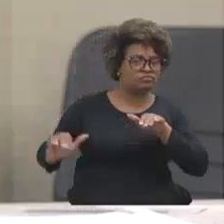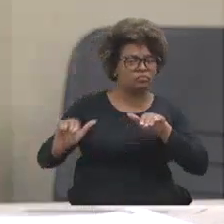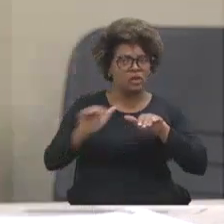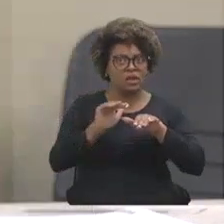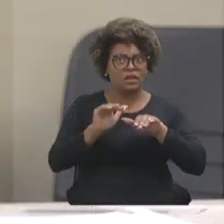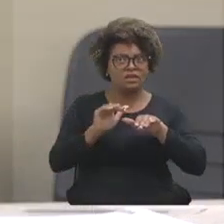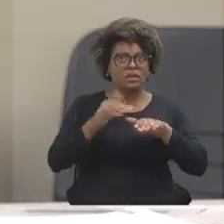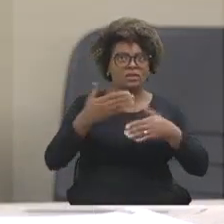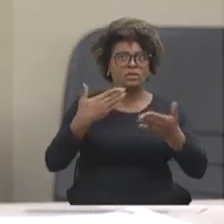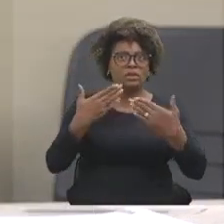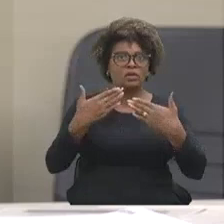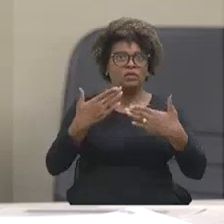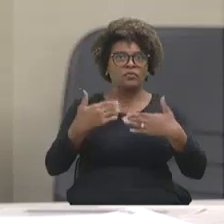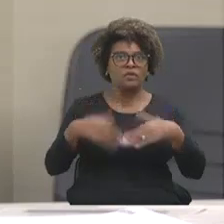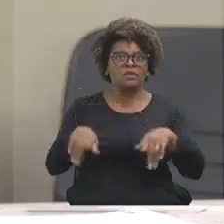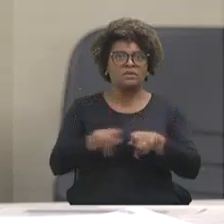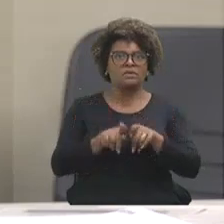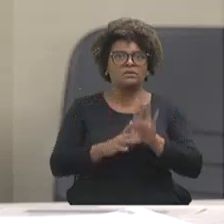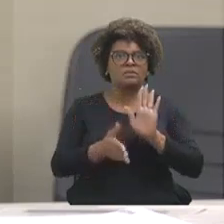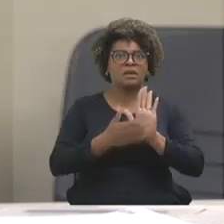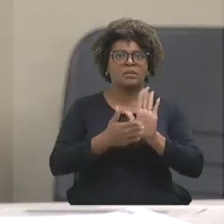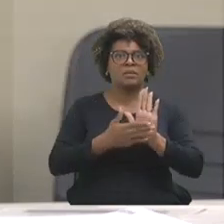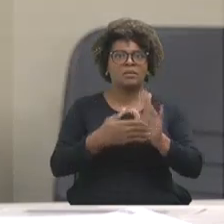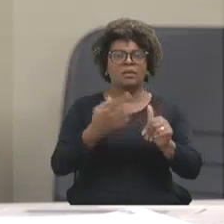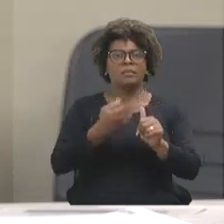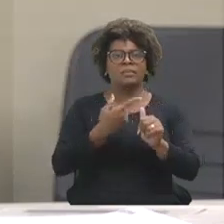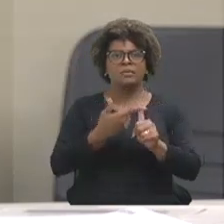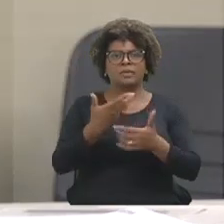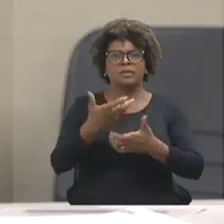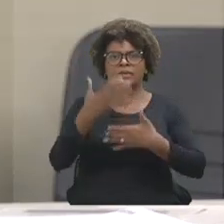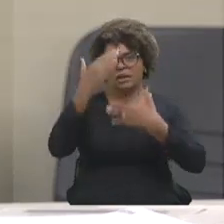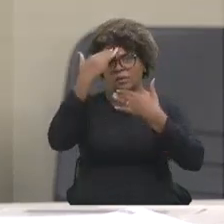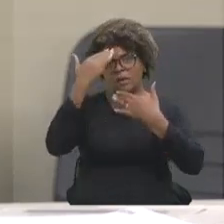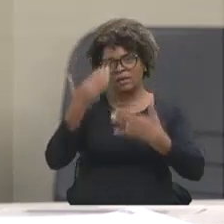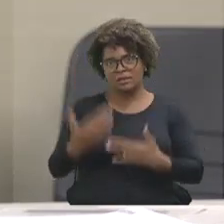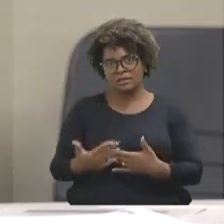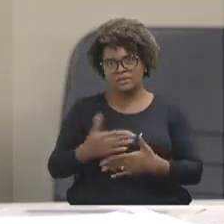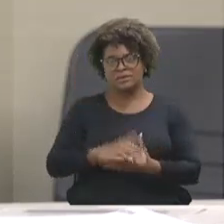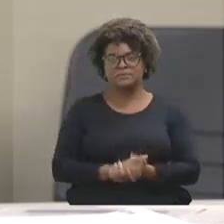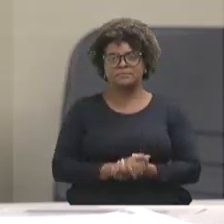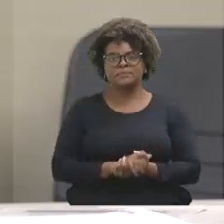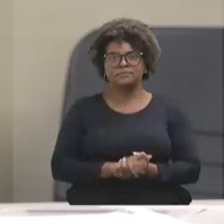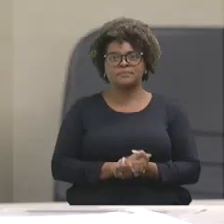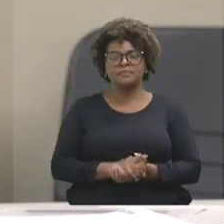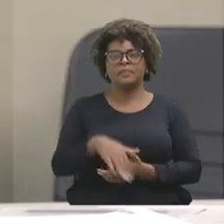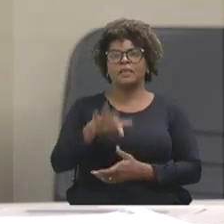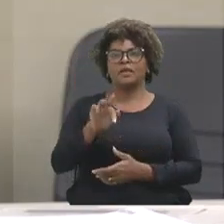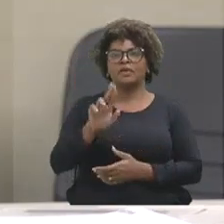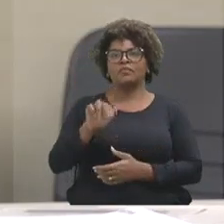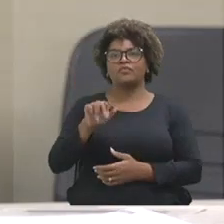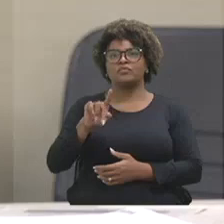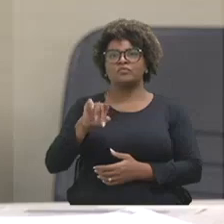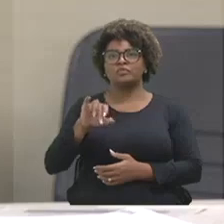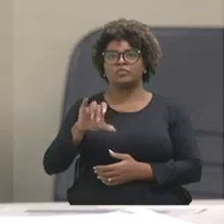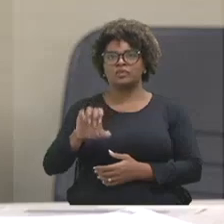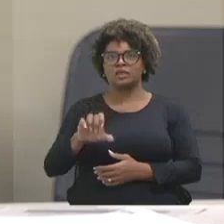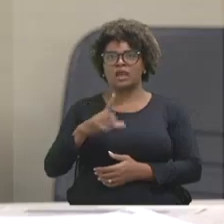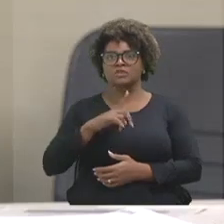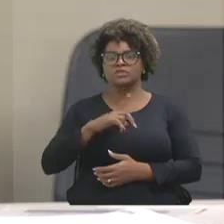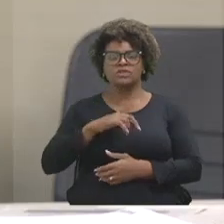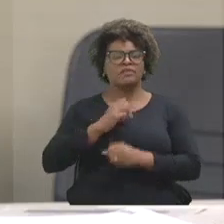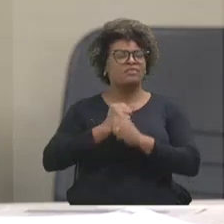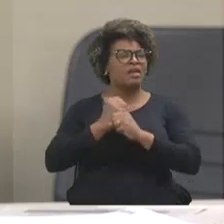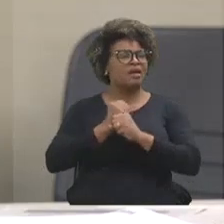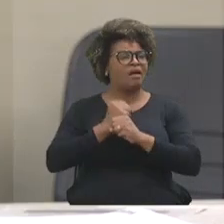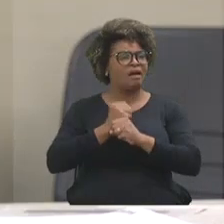propositivas e estão primeiro agradecer aí as considerações foned é muitos anos de desinvestimentos trouxe